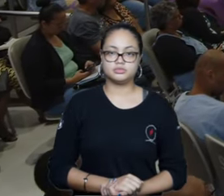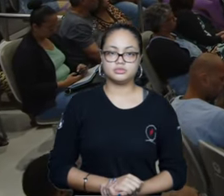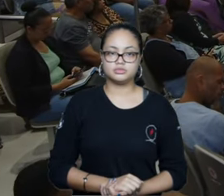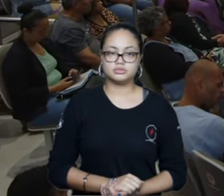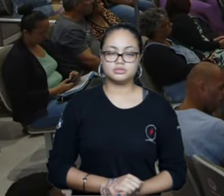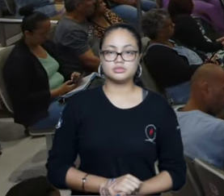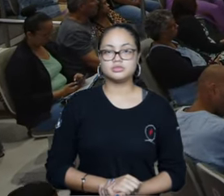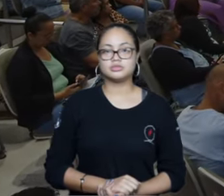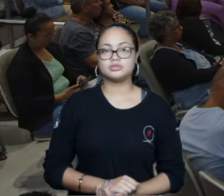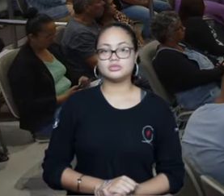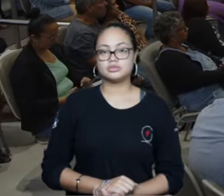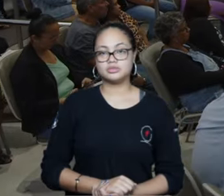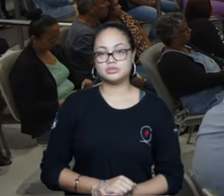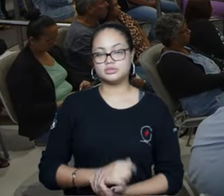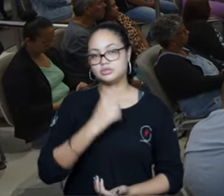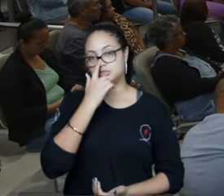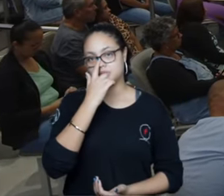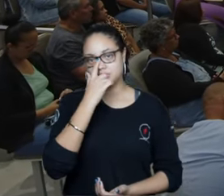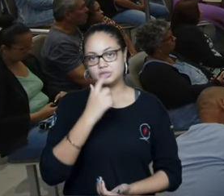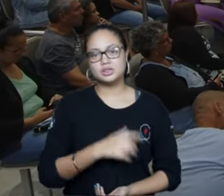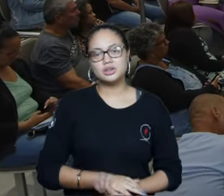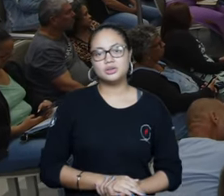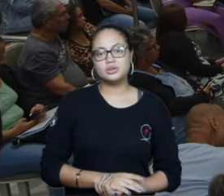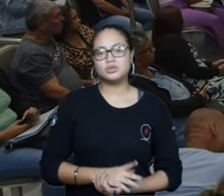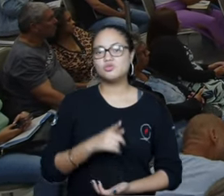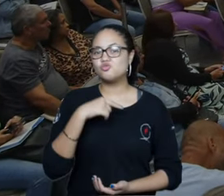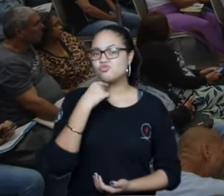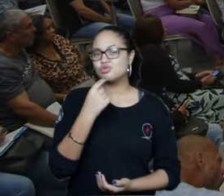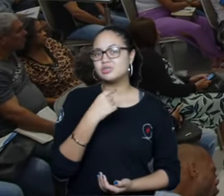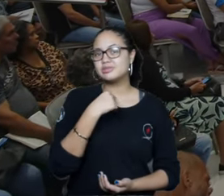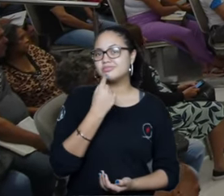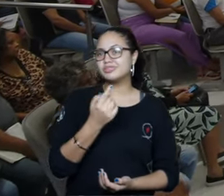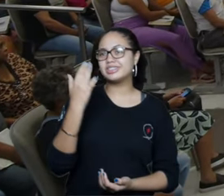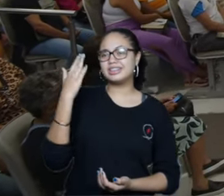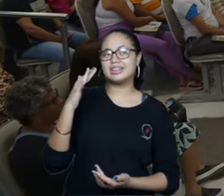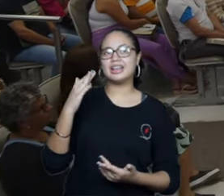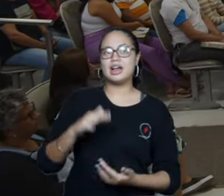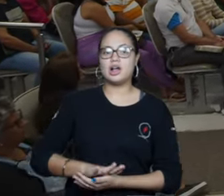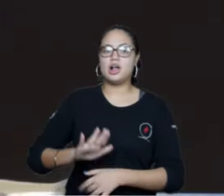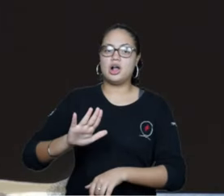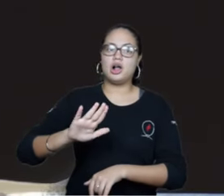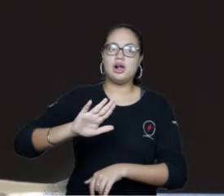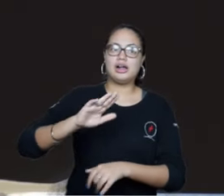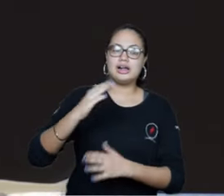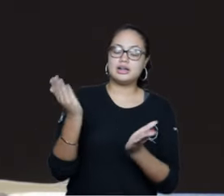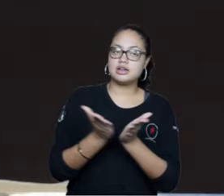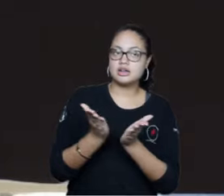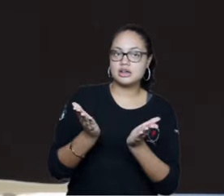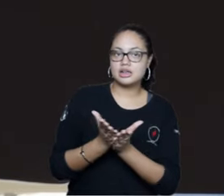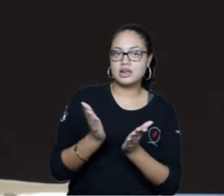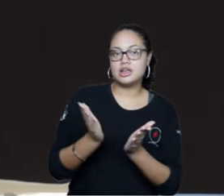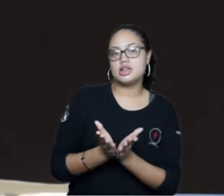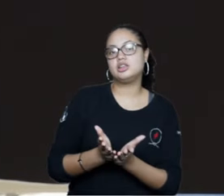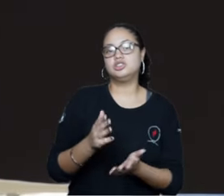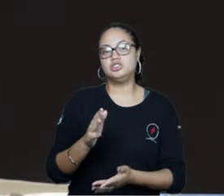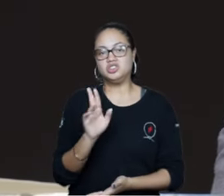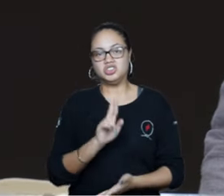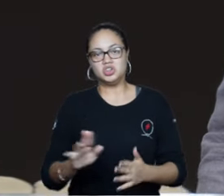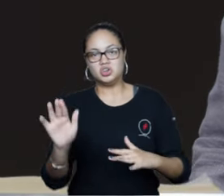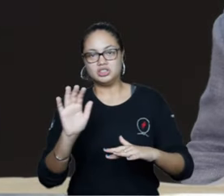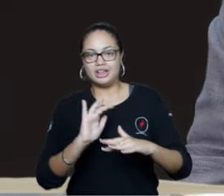me causa a espécie como crentes passam horas e horas em redes